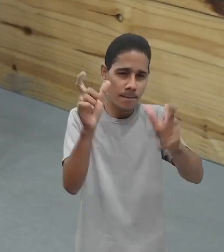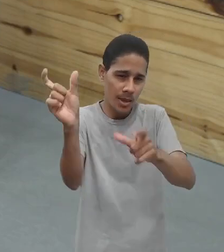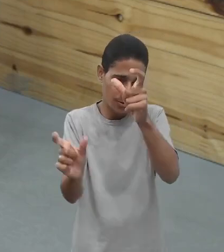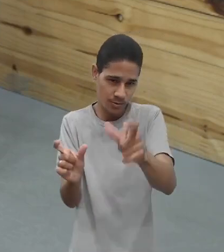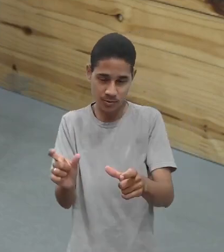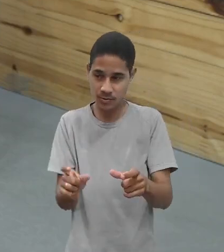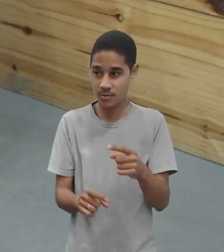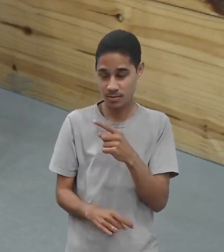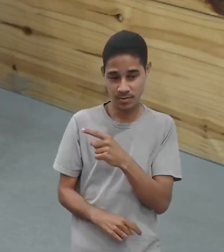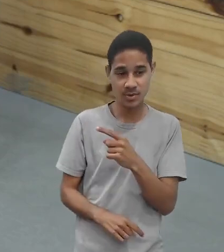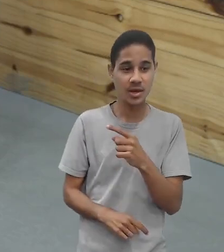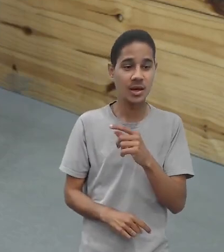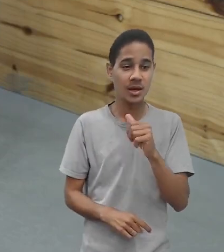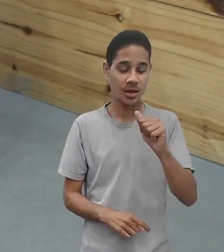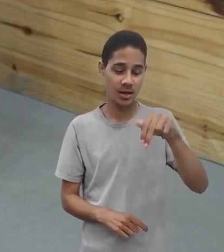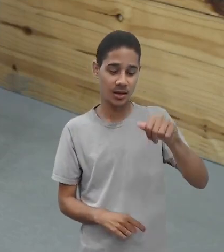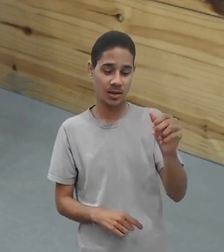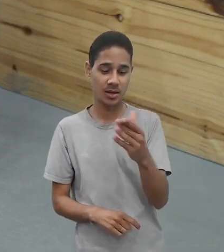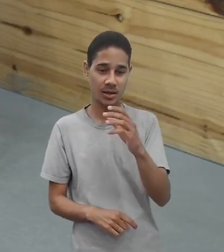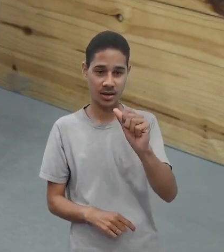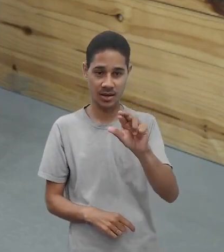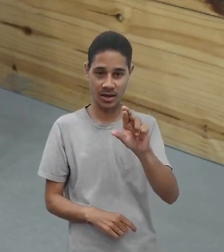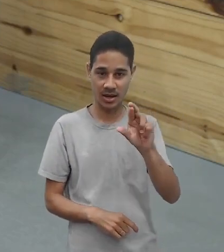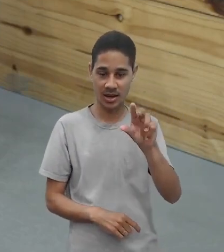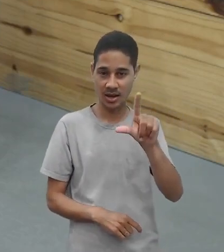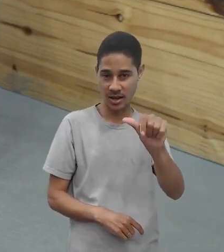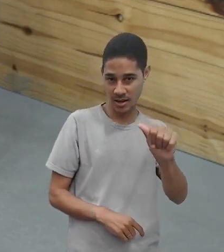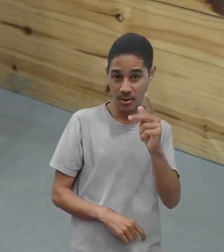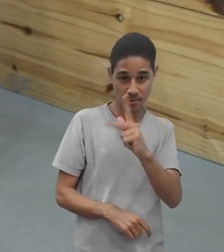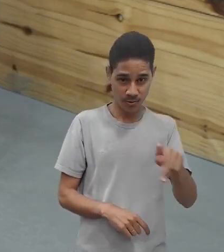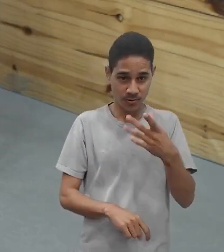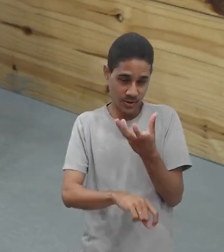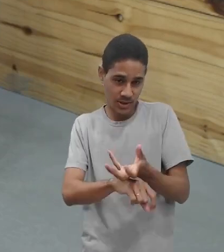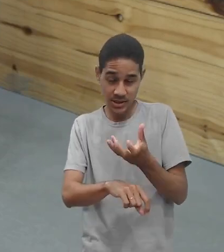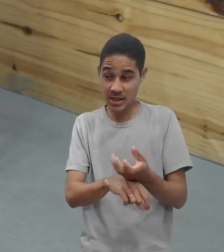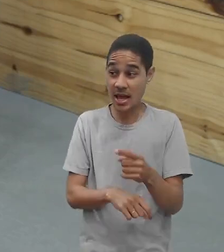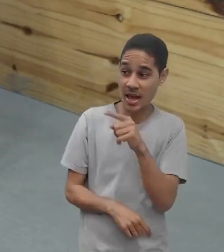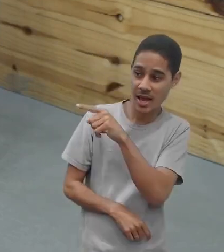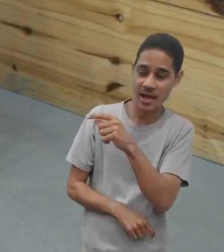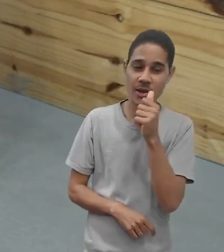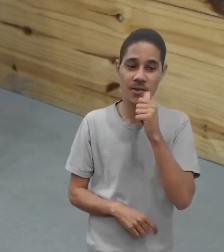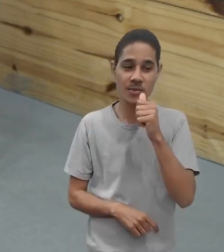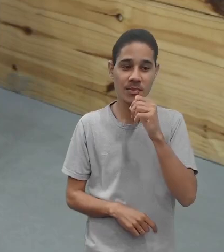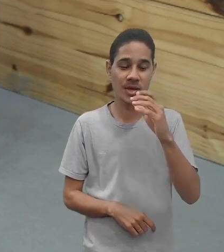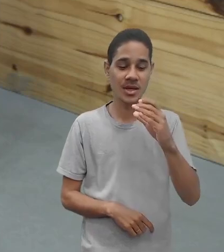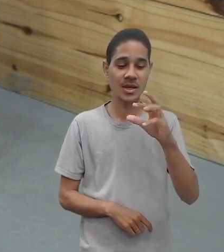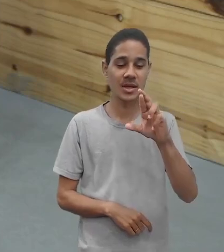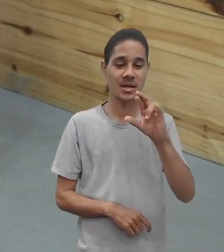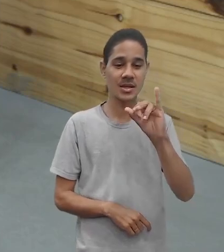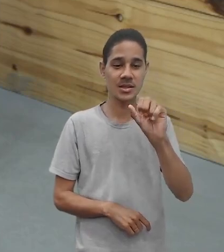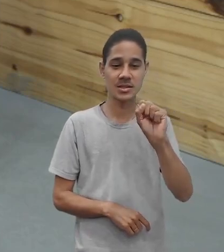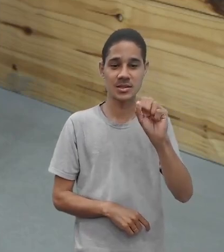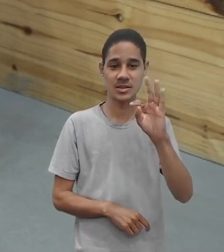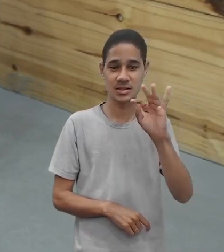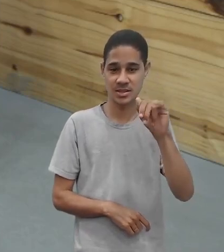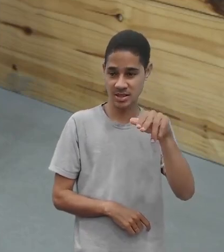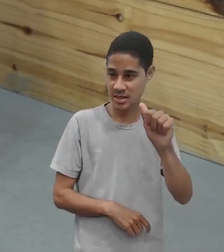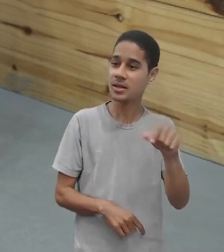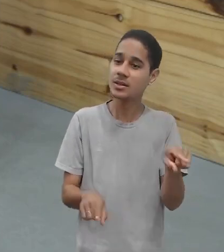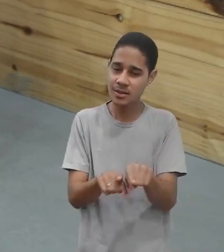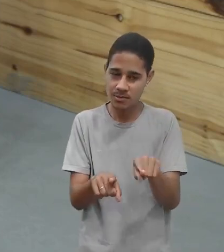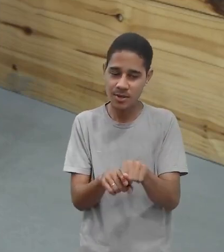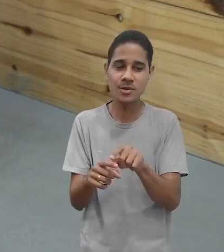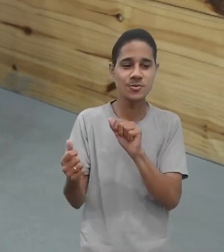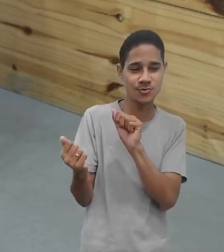Carla Moura, professora da disciplina, e também Cristiane Oliveira, que é professora conteudista e formadora dessa disciplina, né,